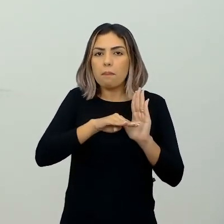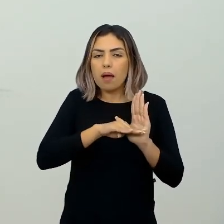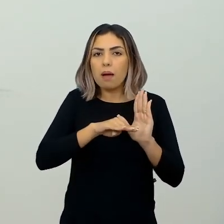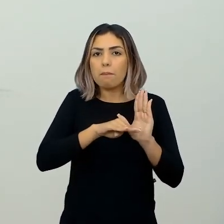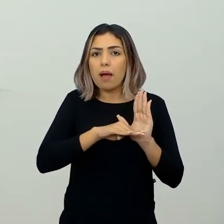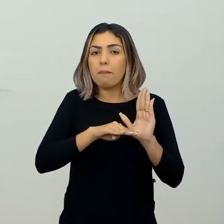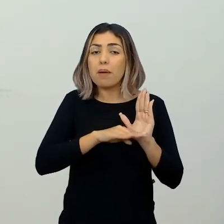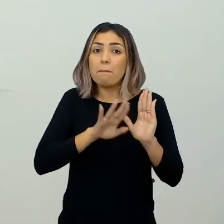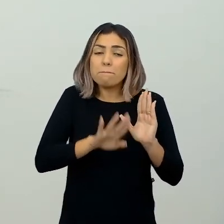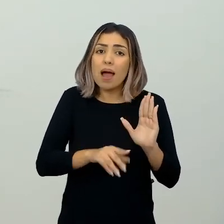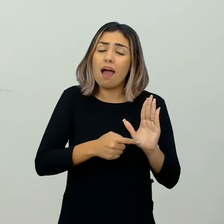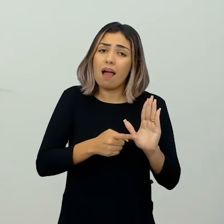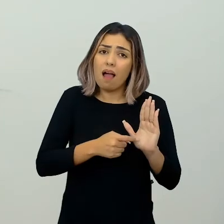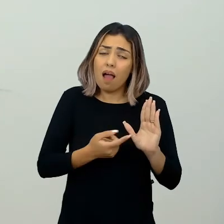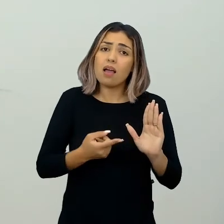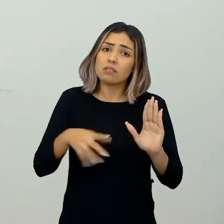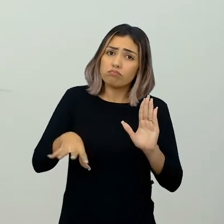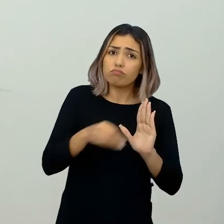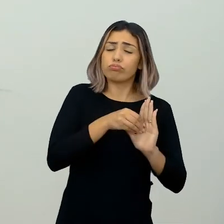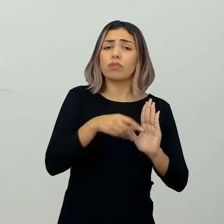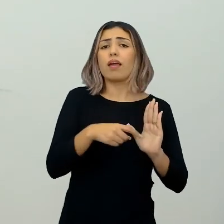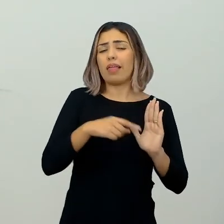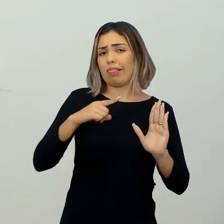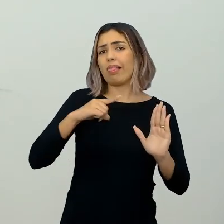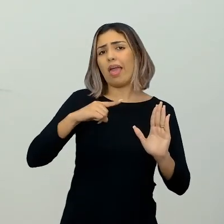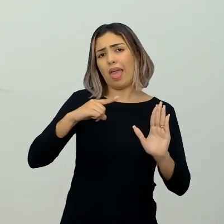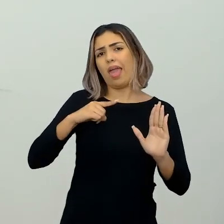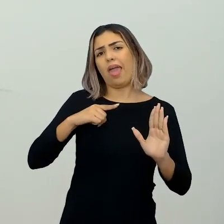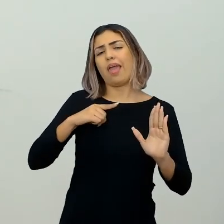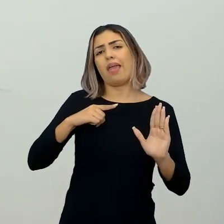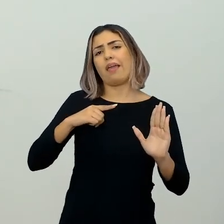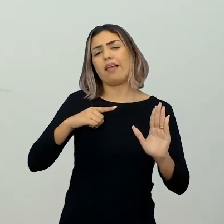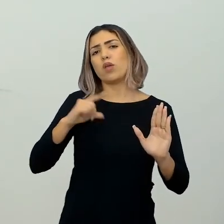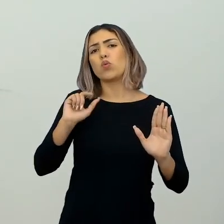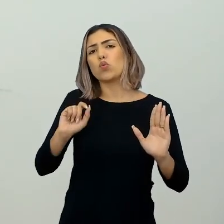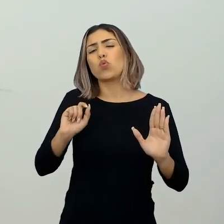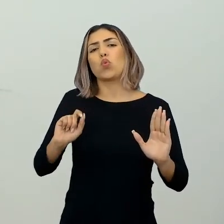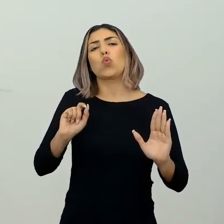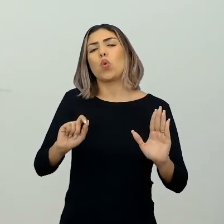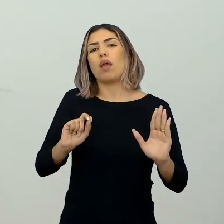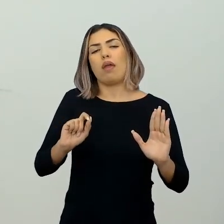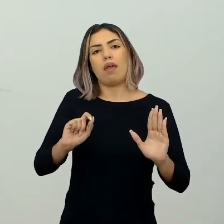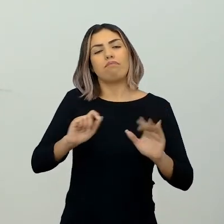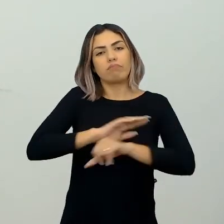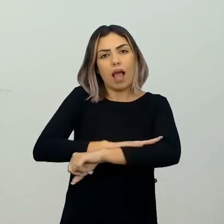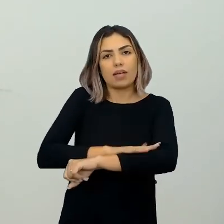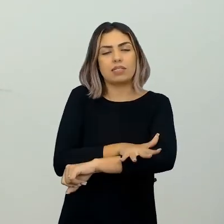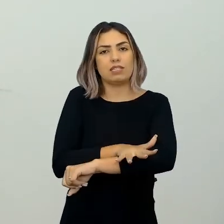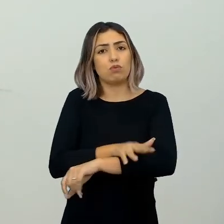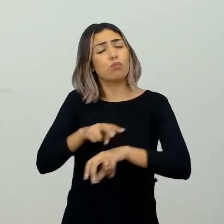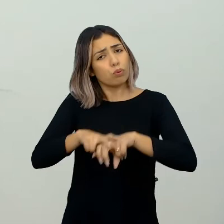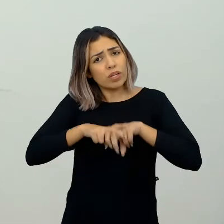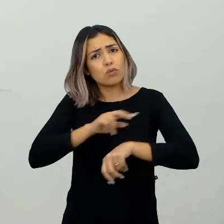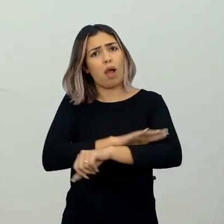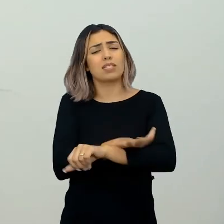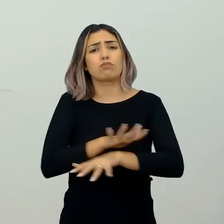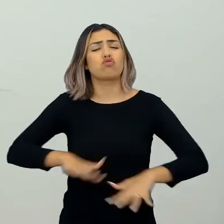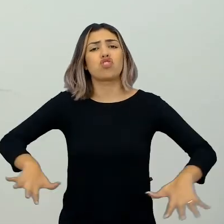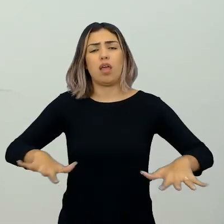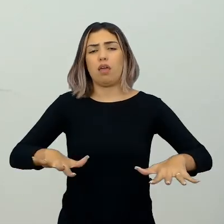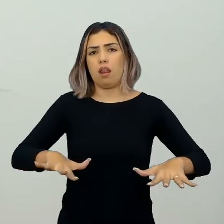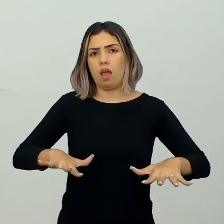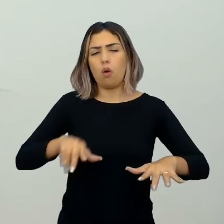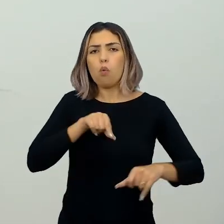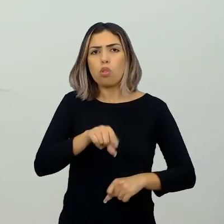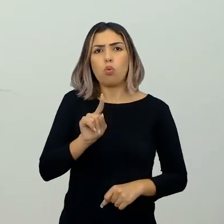discursos racistas, né? Então, essa integração de todos esses fatores é que torna o racismo estrutural. Ele não é